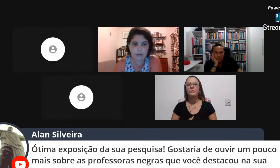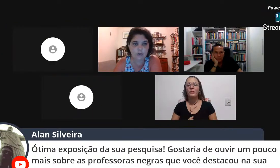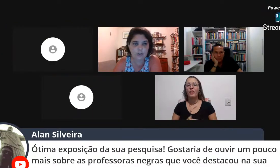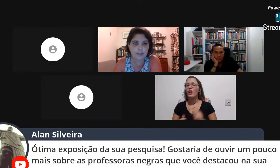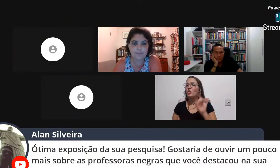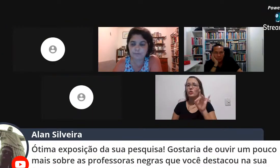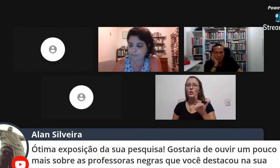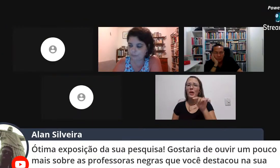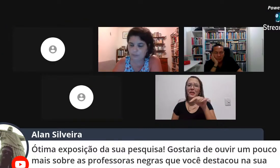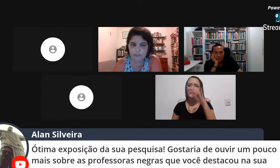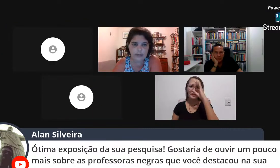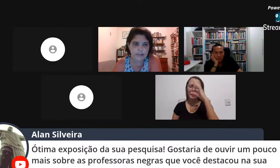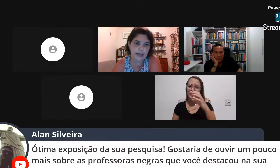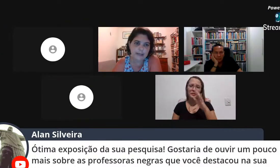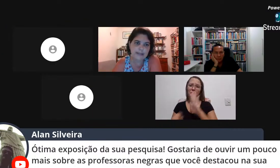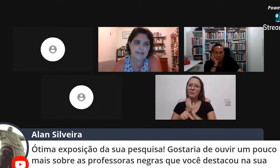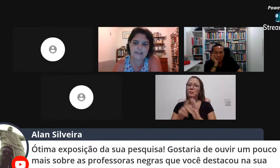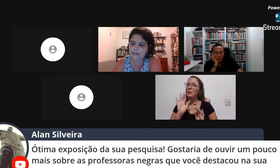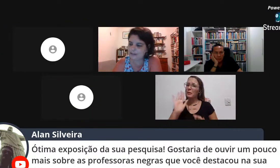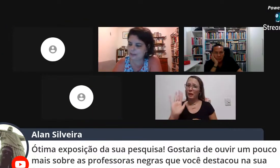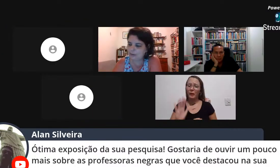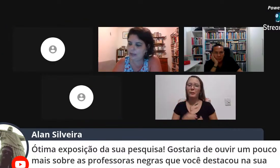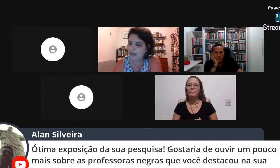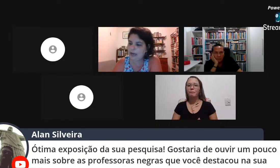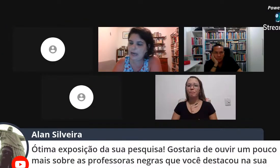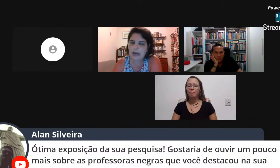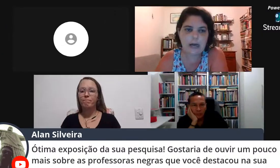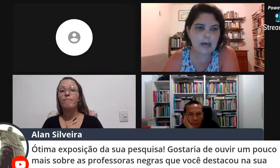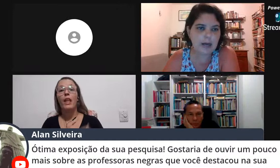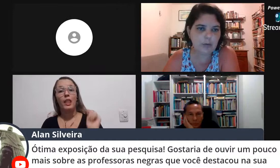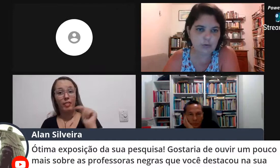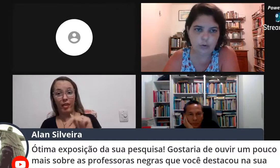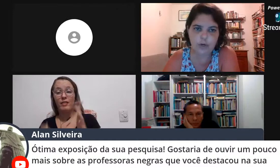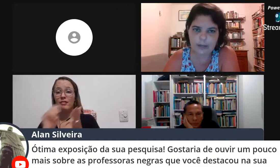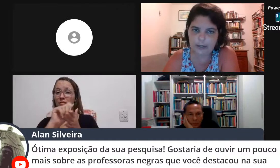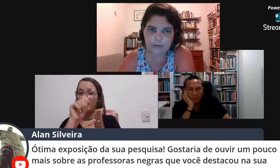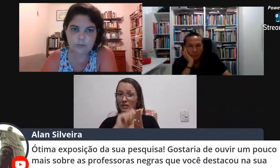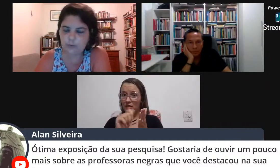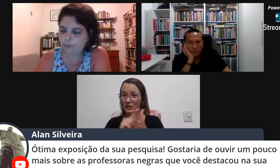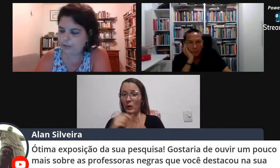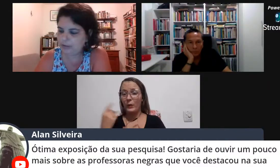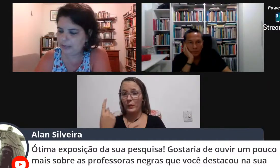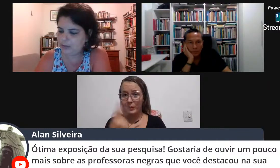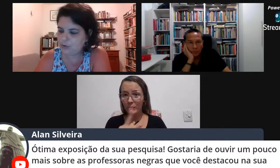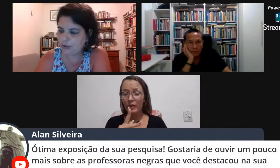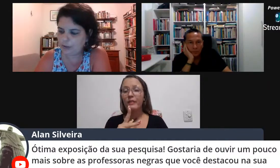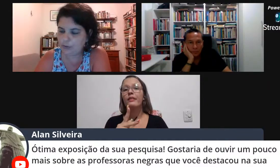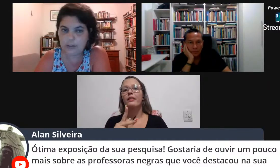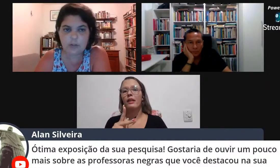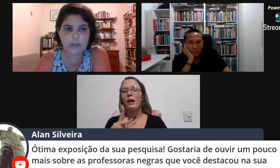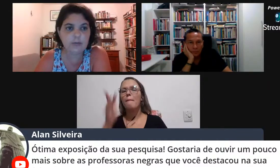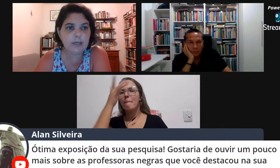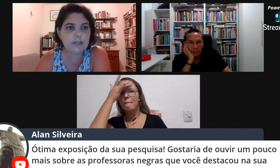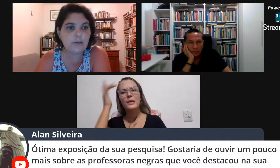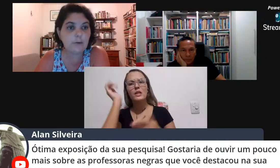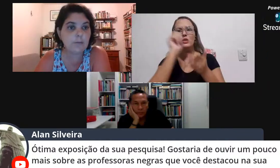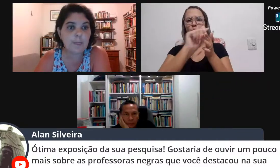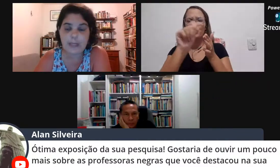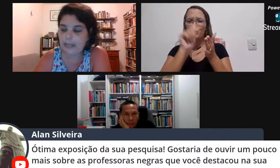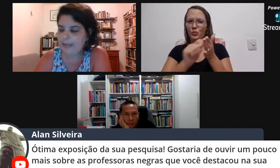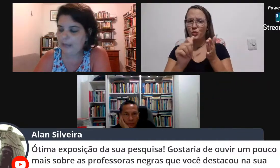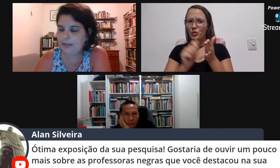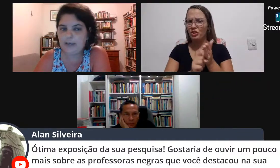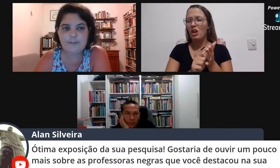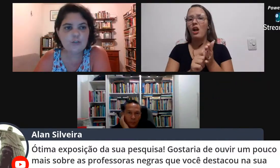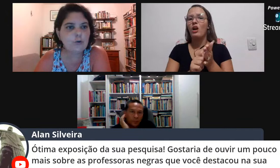sobre ela até hoje, né? E aí na dissertação, a autora, não foi feita até na história, não foi na história da educação,